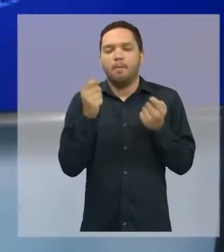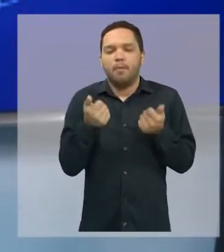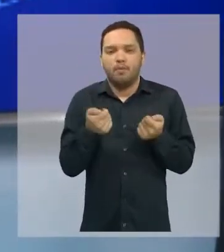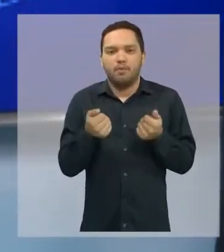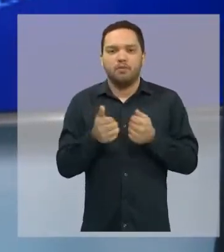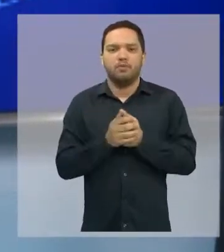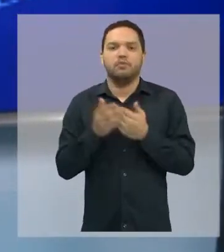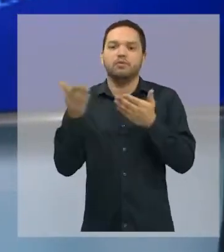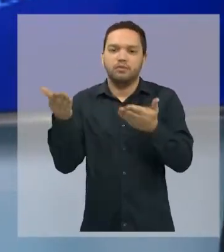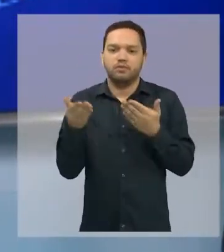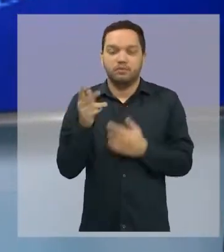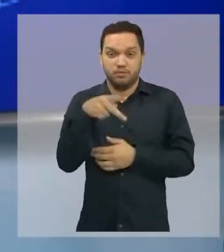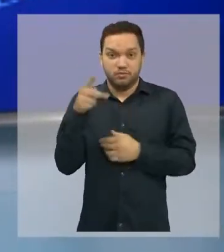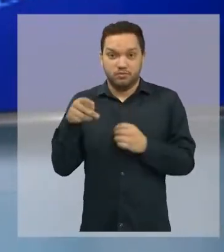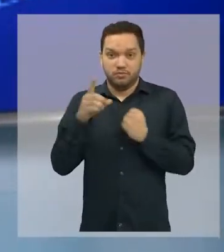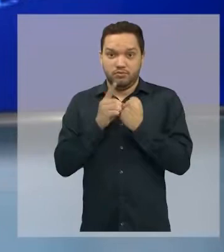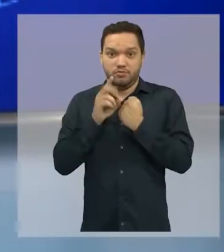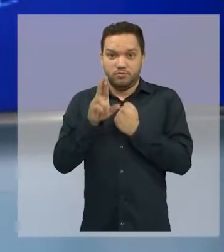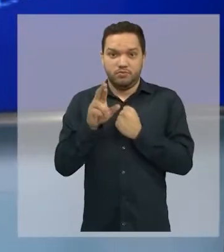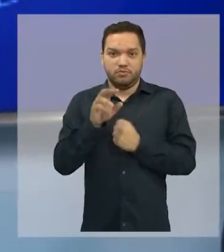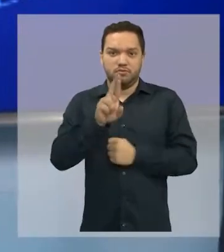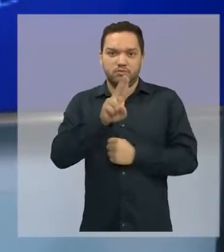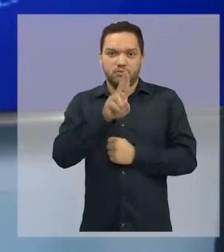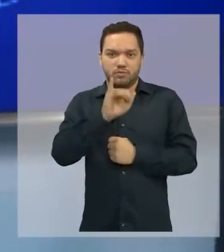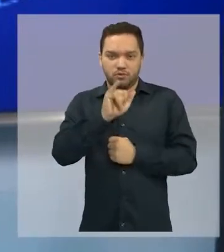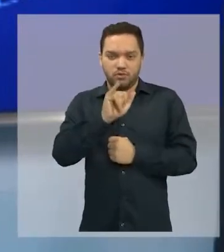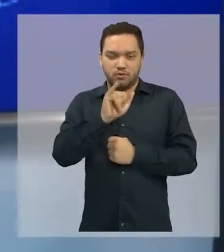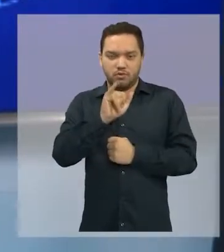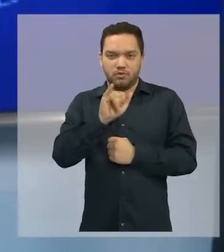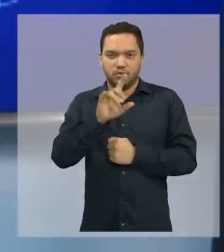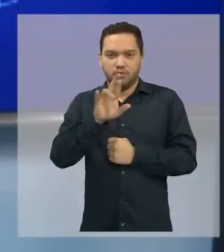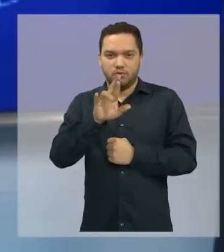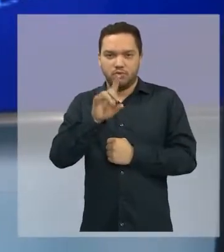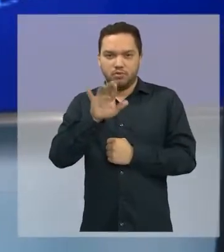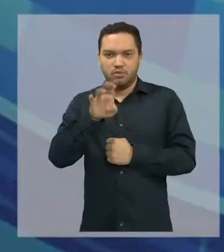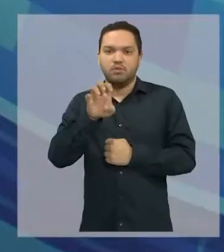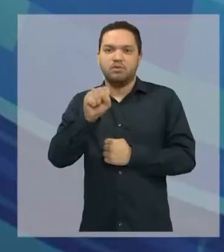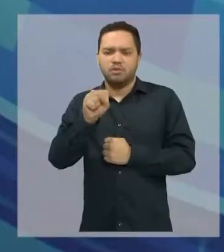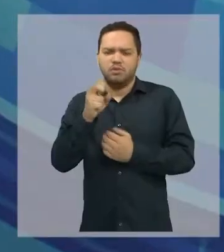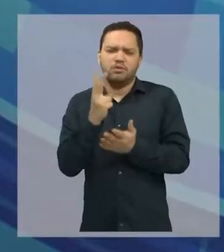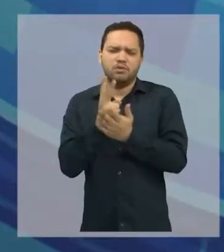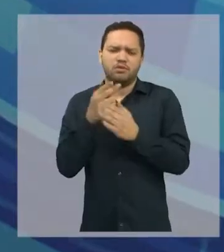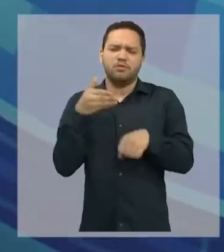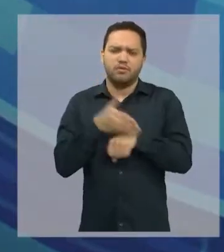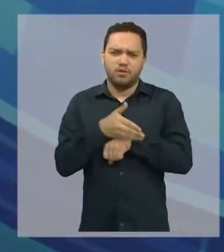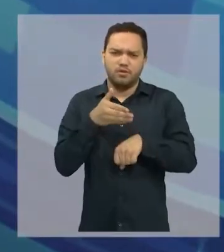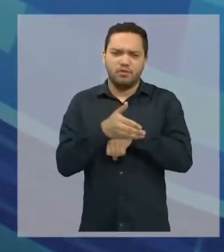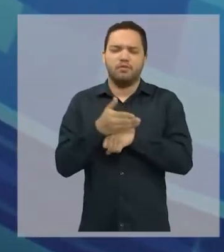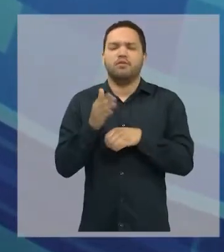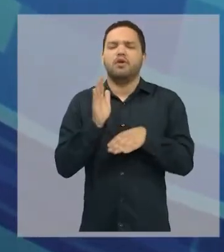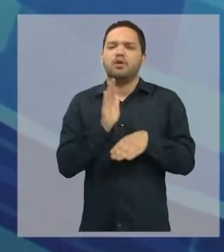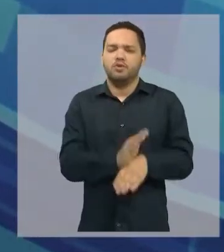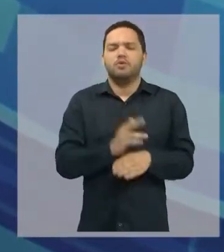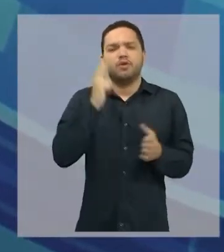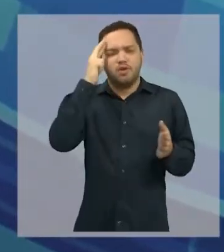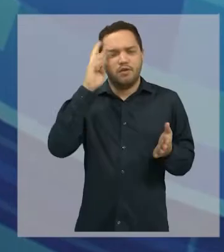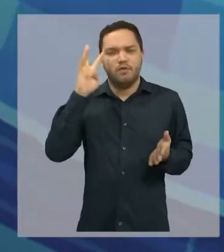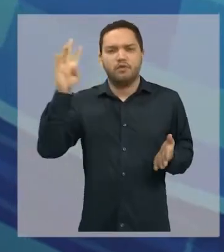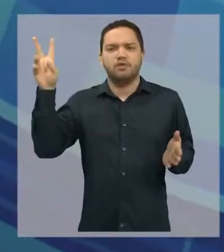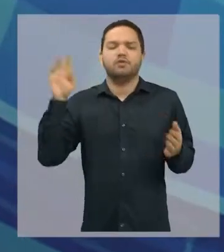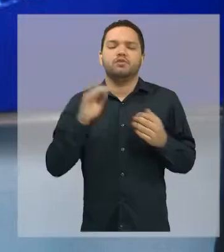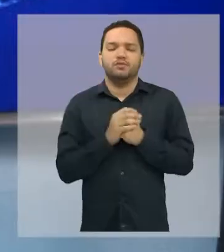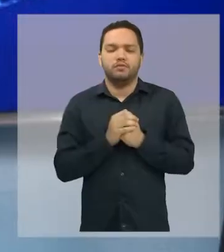nossos debatedores e colaboradores. O professor doutor Rui Martinho Rodrigues, que nos ajuda semanalmente aqui a refletirmos sobre